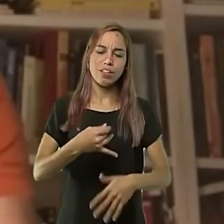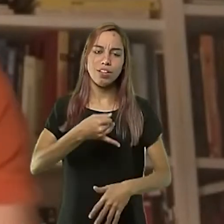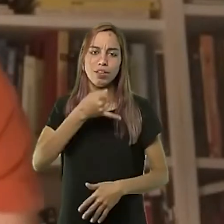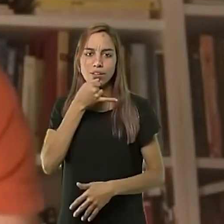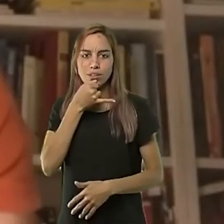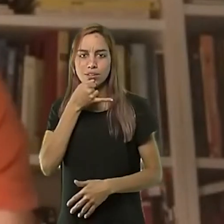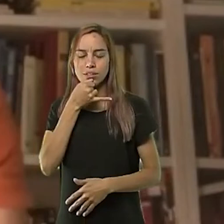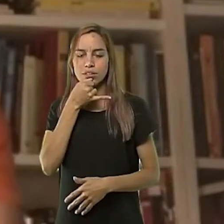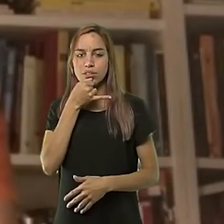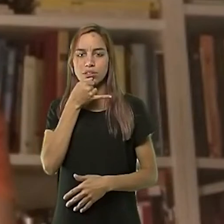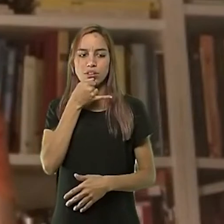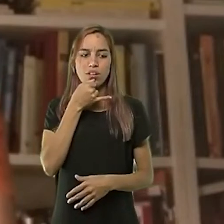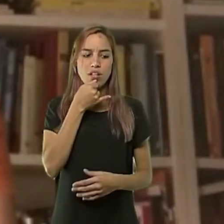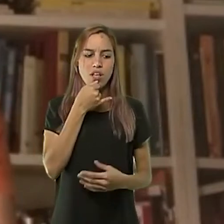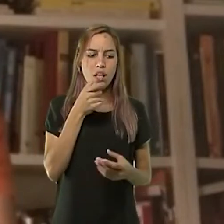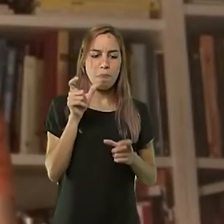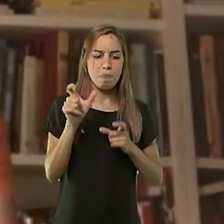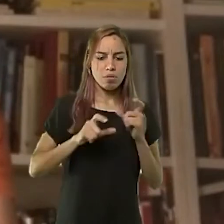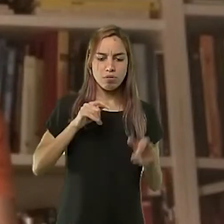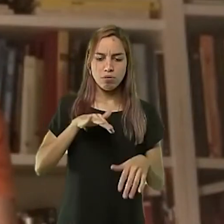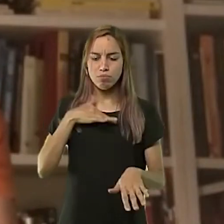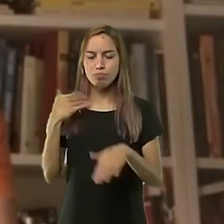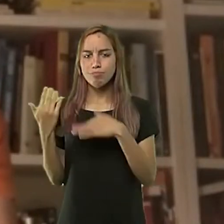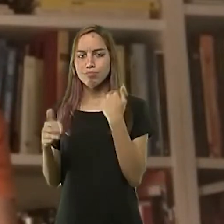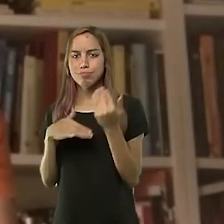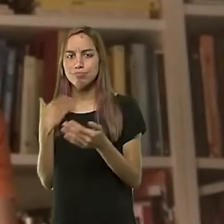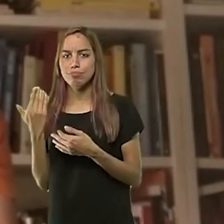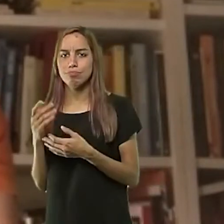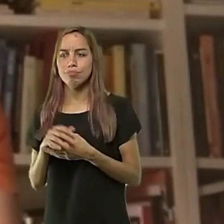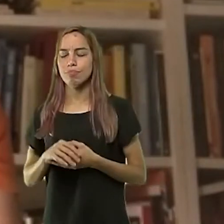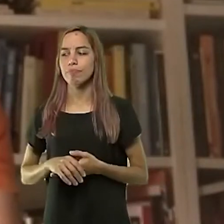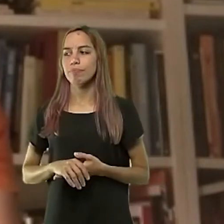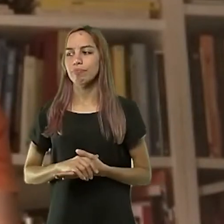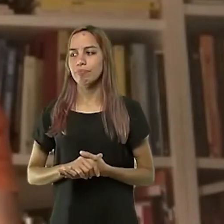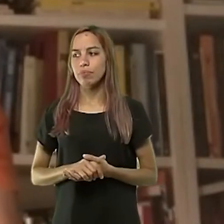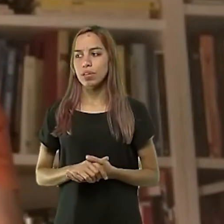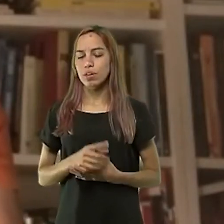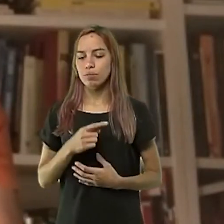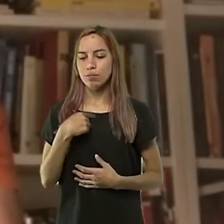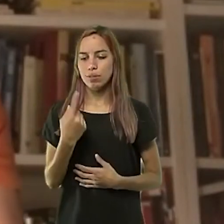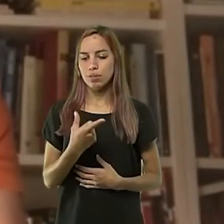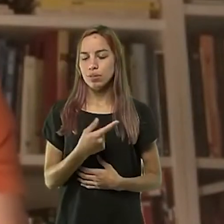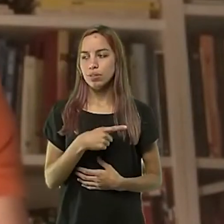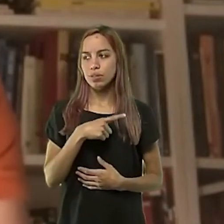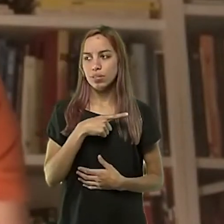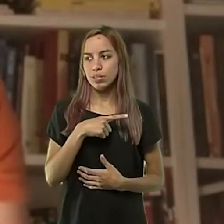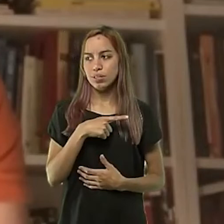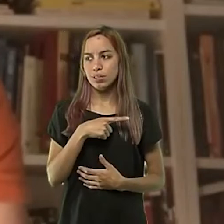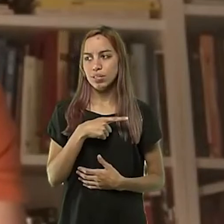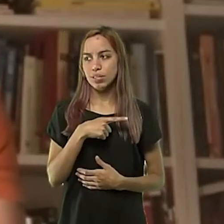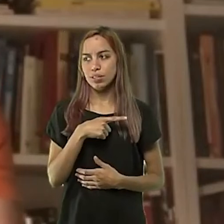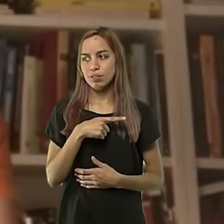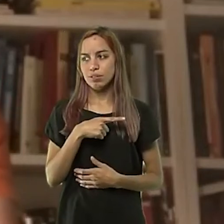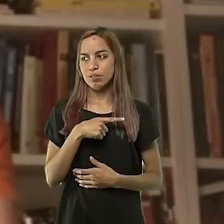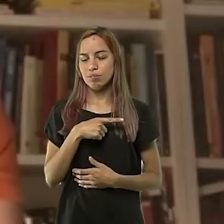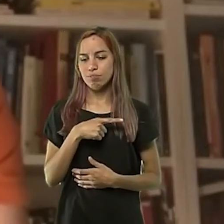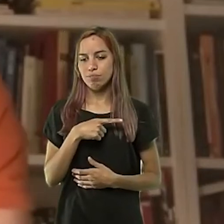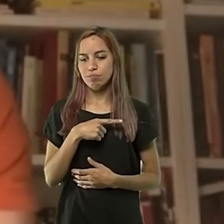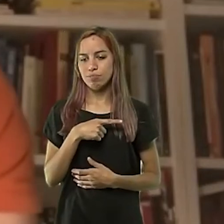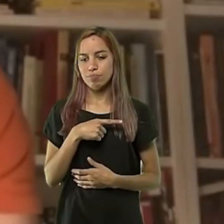porque morreu muita gente e nós sabemos que houve aqui péssimas